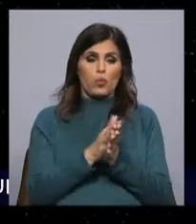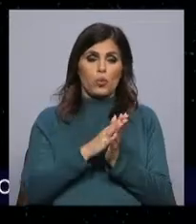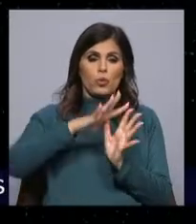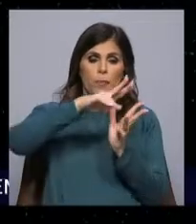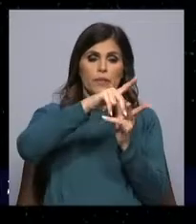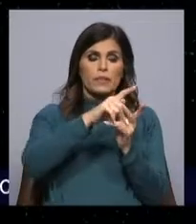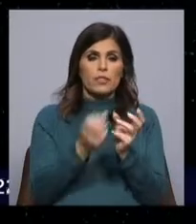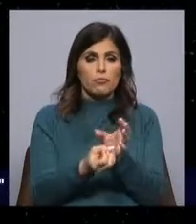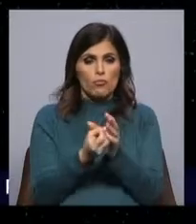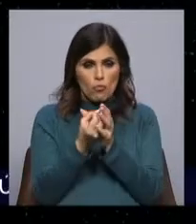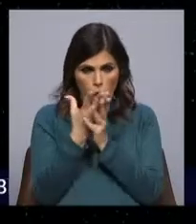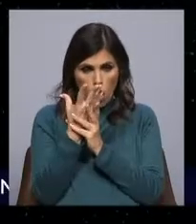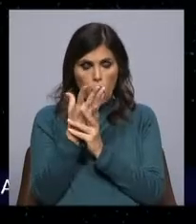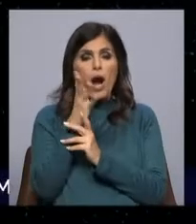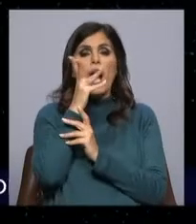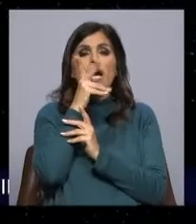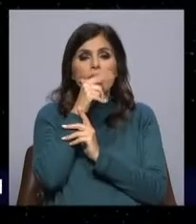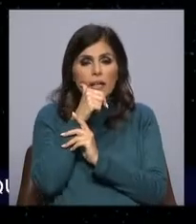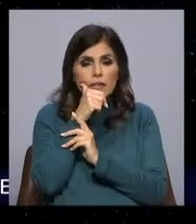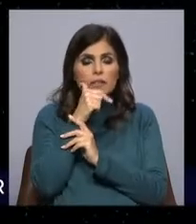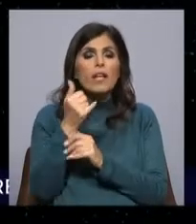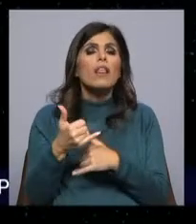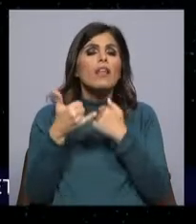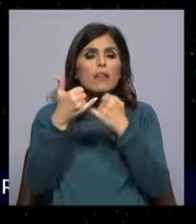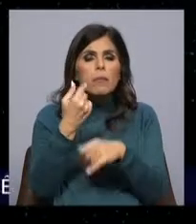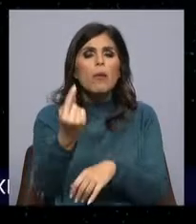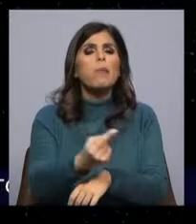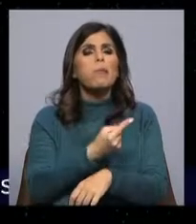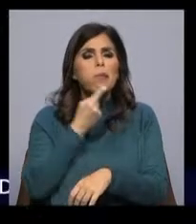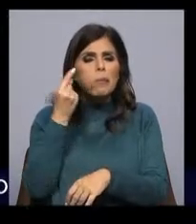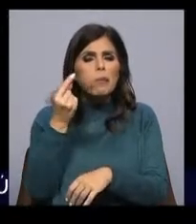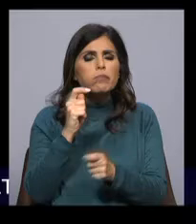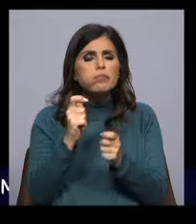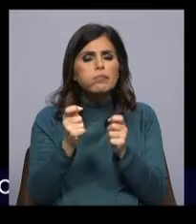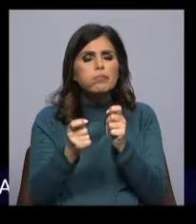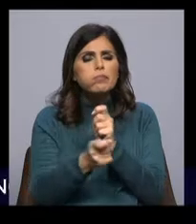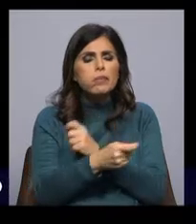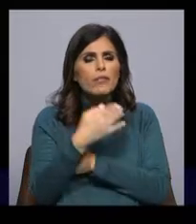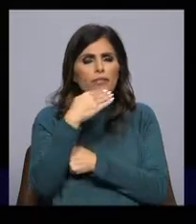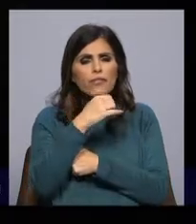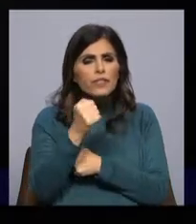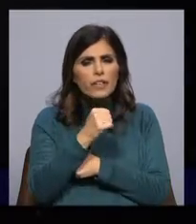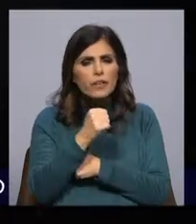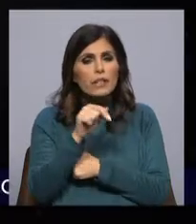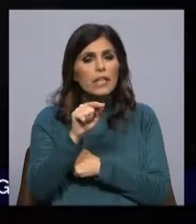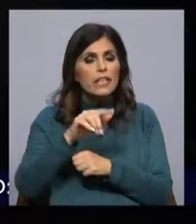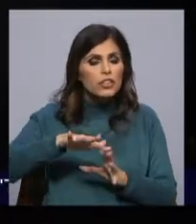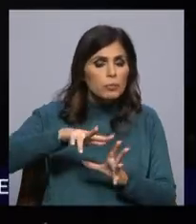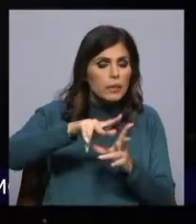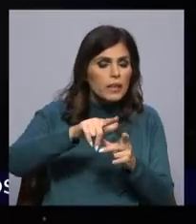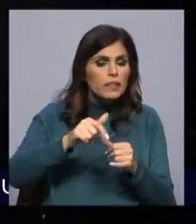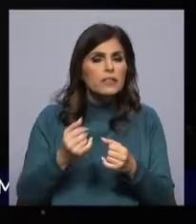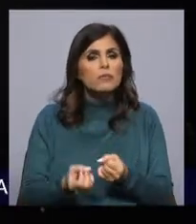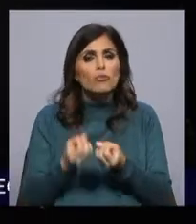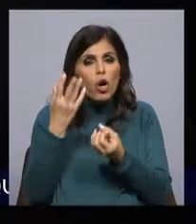quentes e depois vão arrefecendo ao longo do tempo. Estes planetas, mesmo depois de milhões de anos após a sua formação,